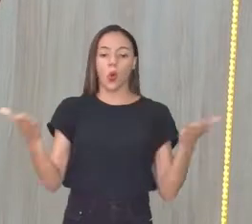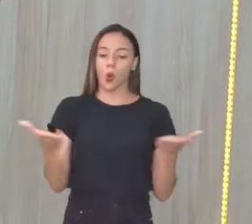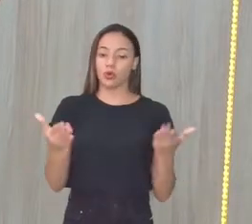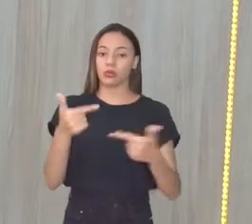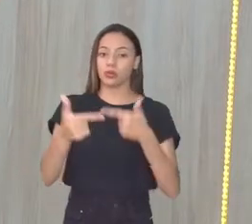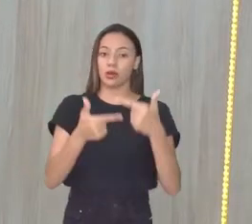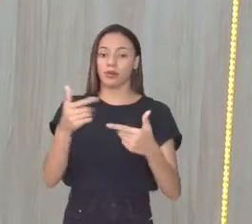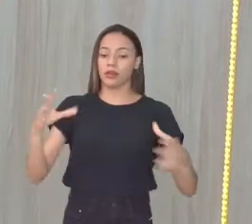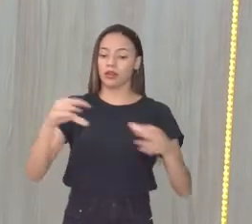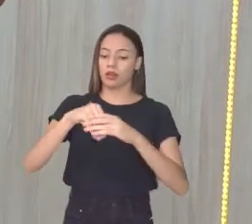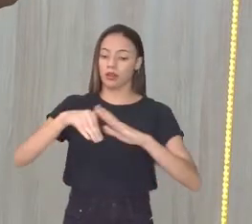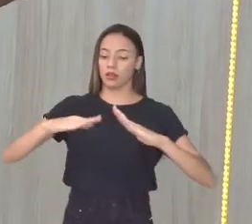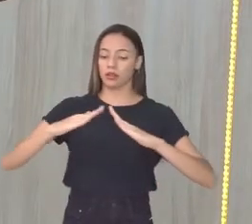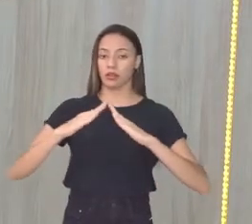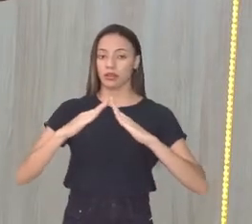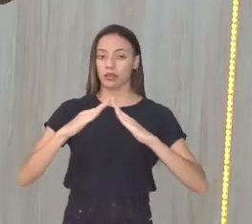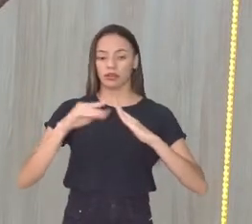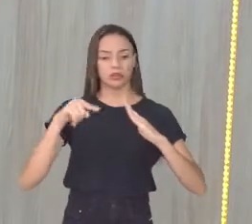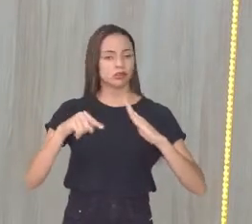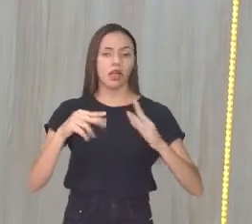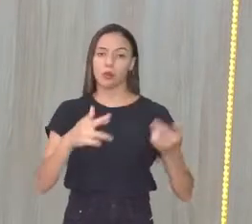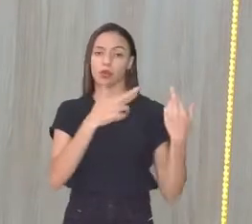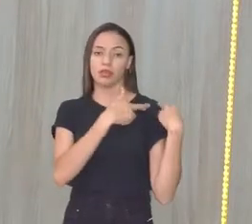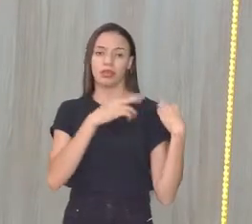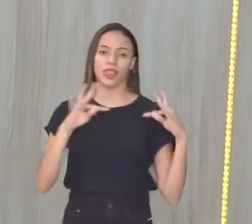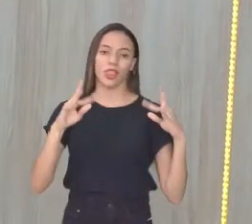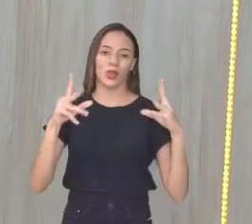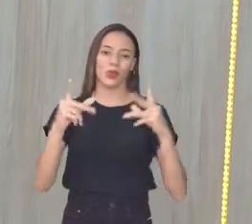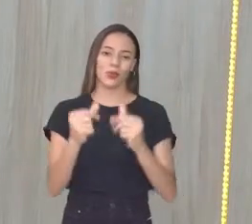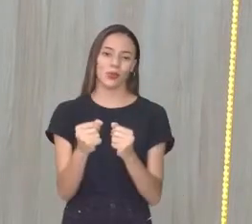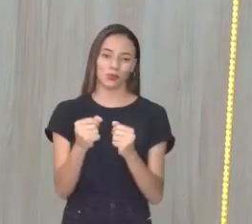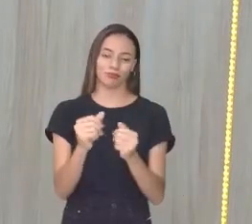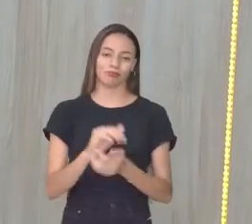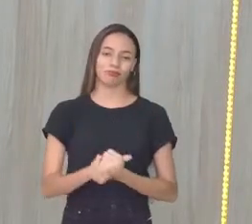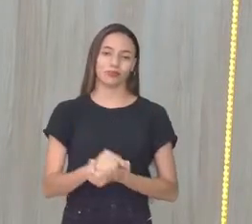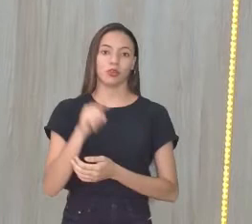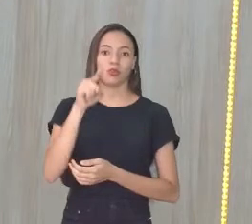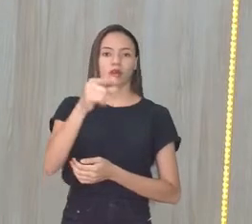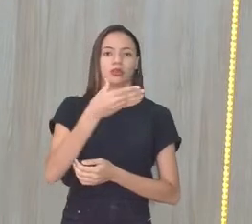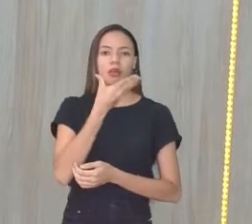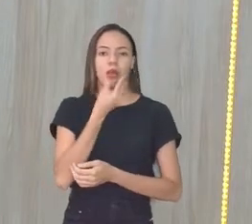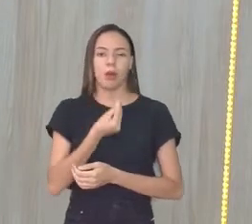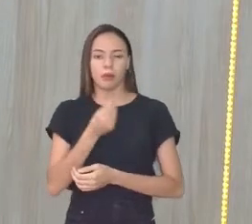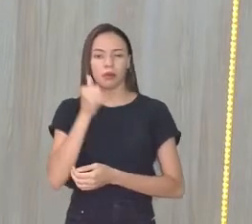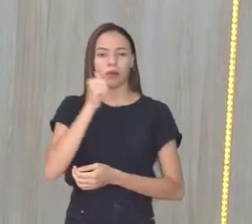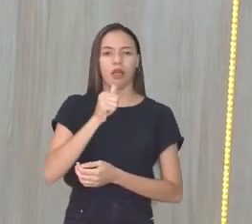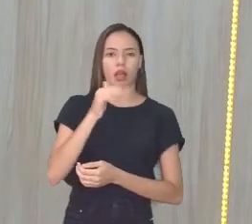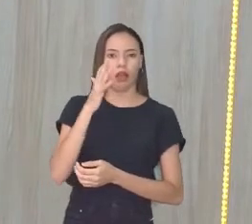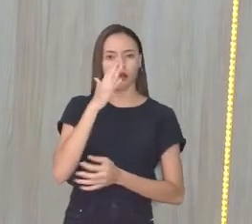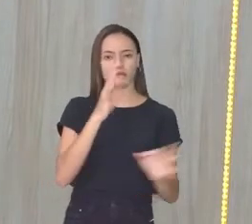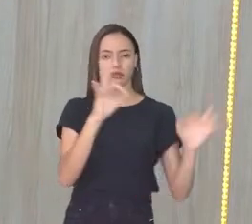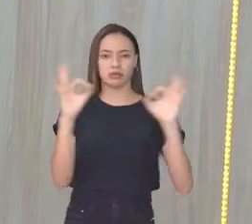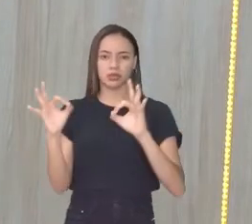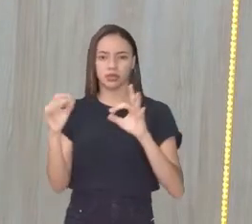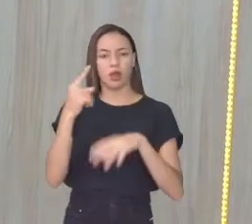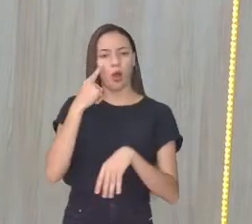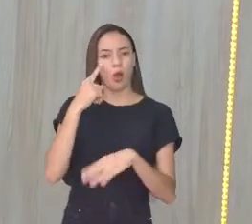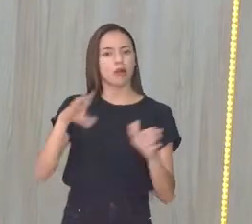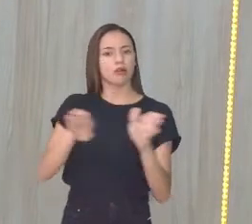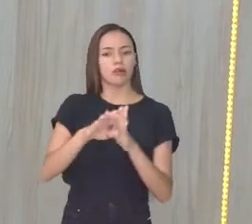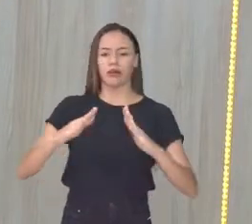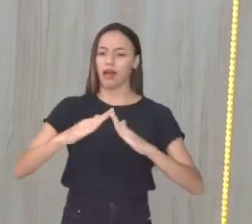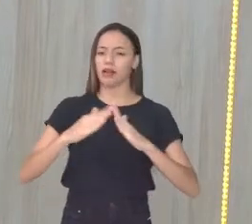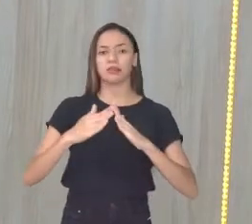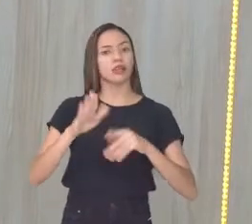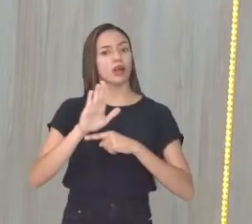casa é de todo mundo, né? A gente tem que pegar aí, você boizinho e boizinha aí que está aí me vendo, chegar em casa, ajuda o pai,